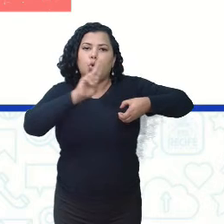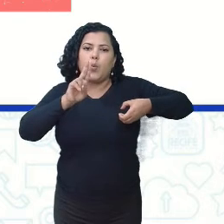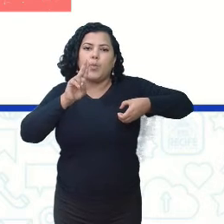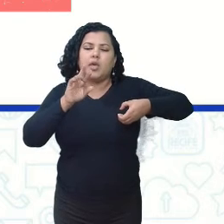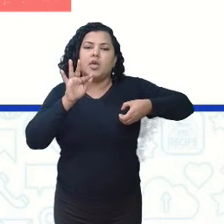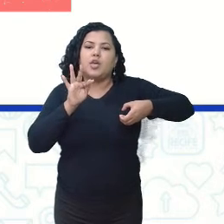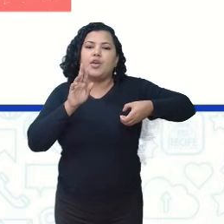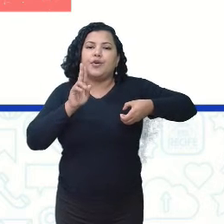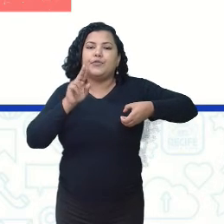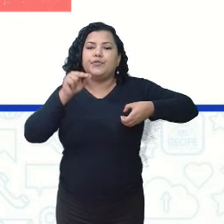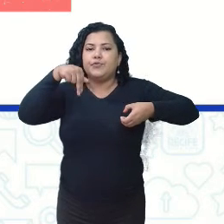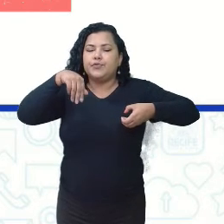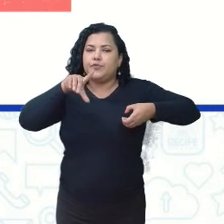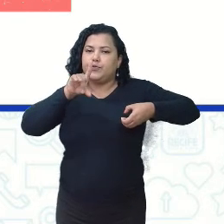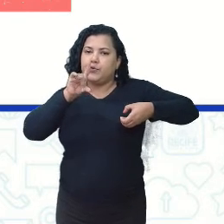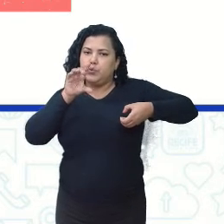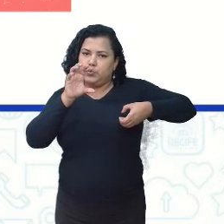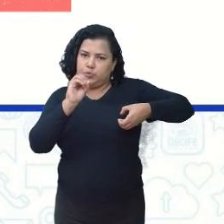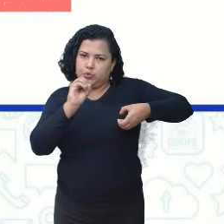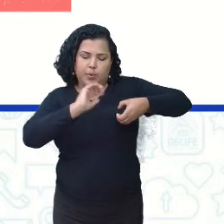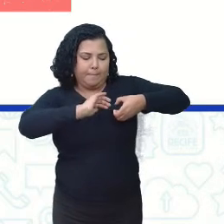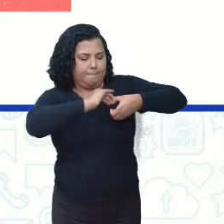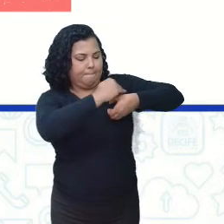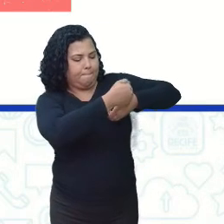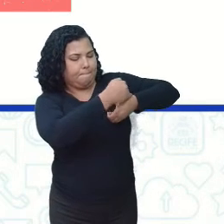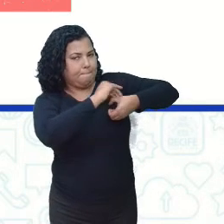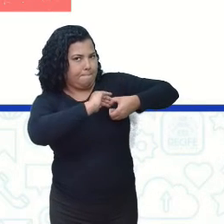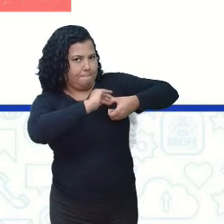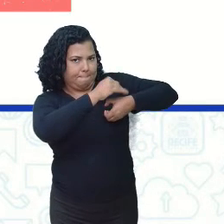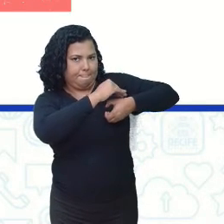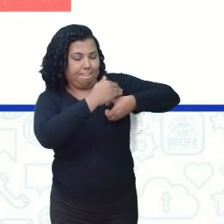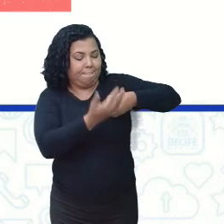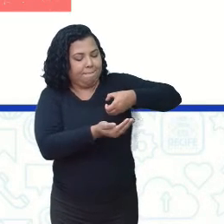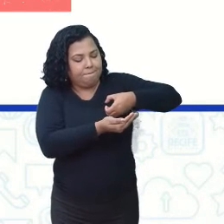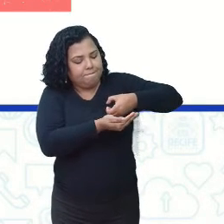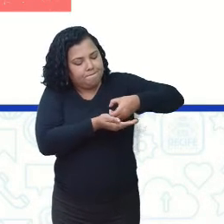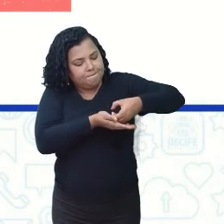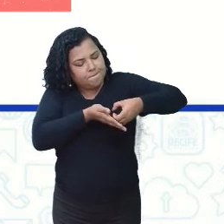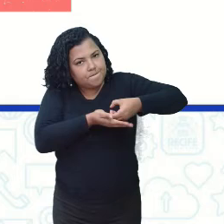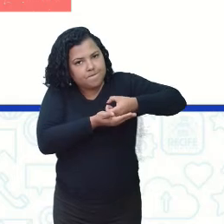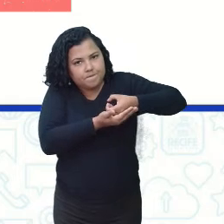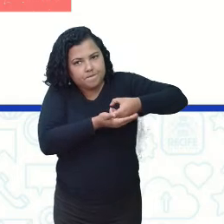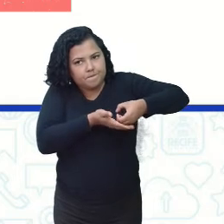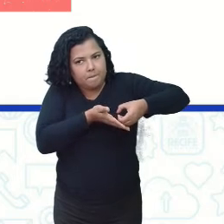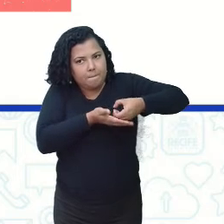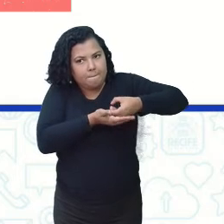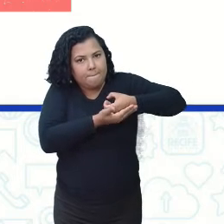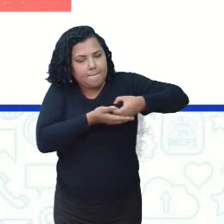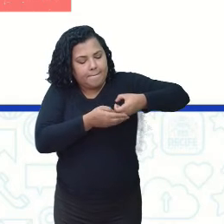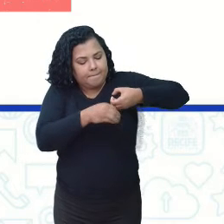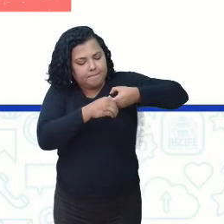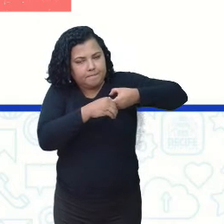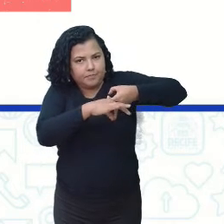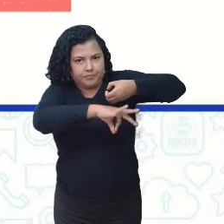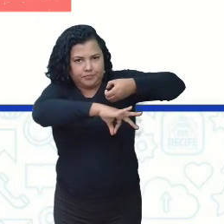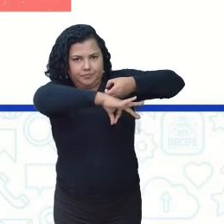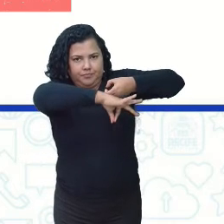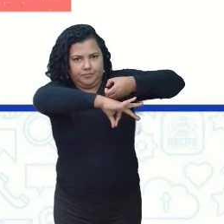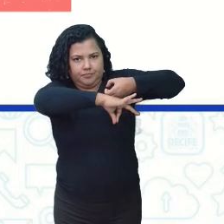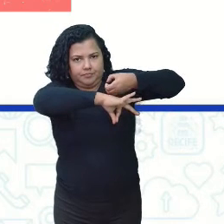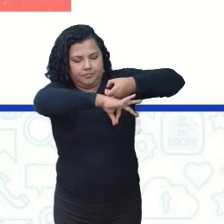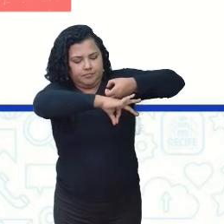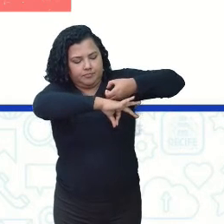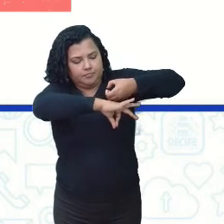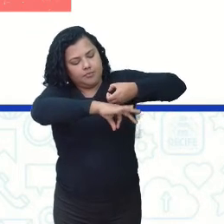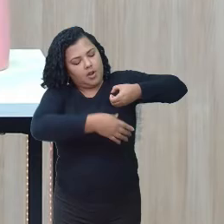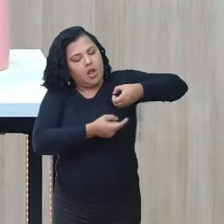fundo do útero, é a região que fica acima. E a porção que se abre na vagina é